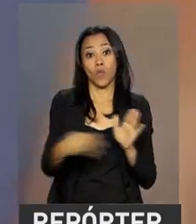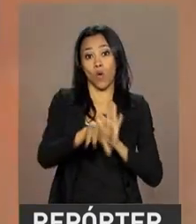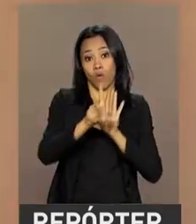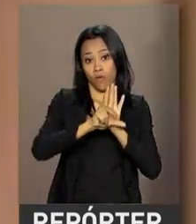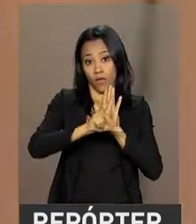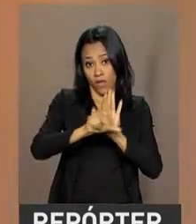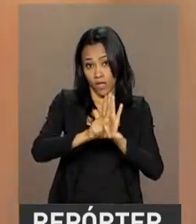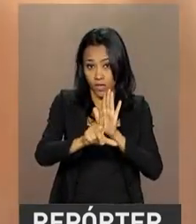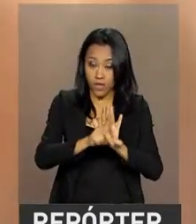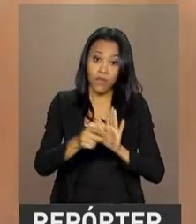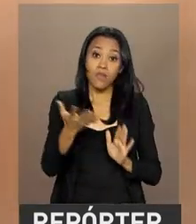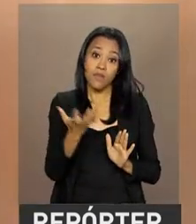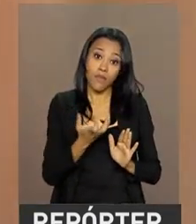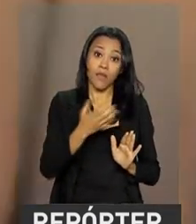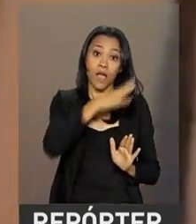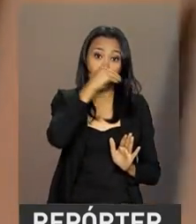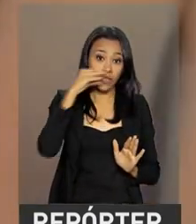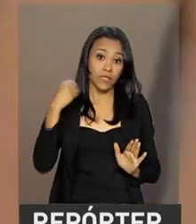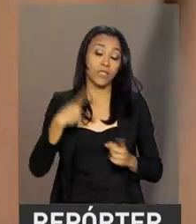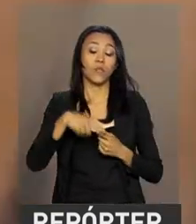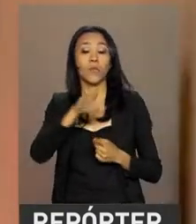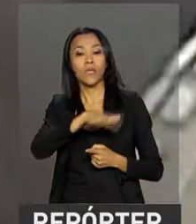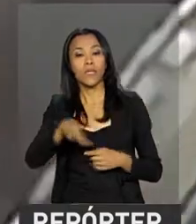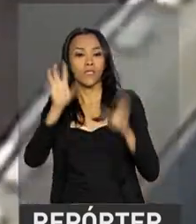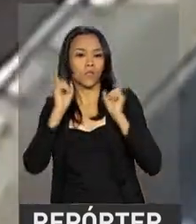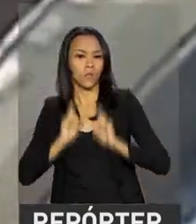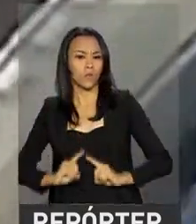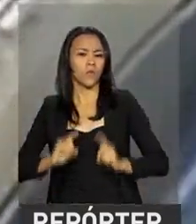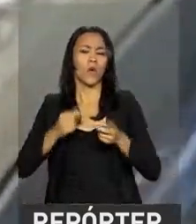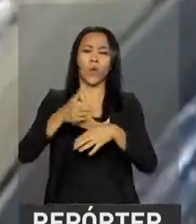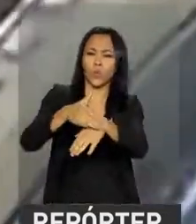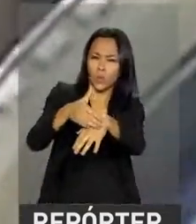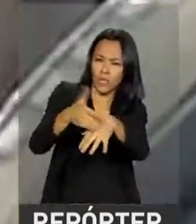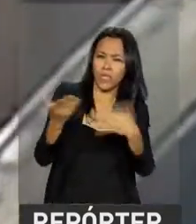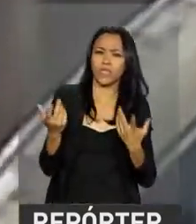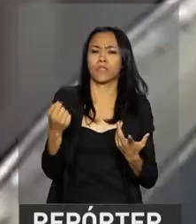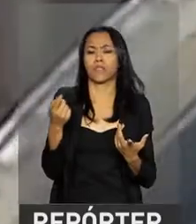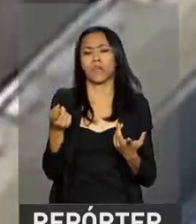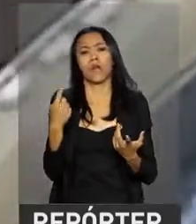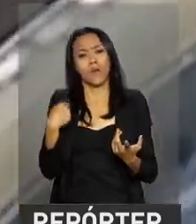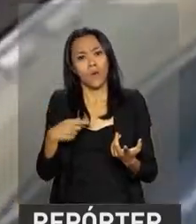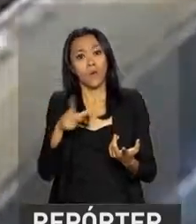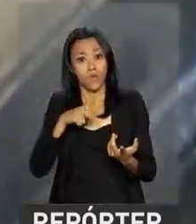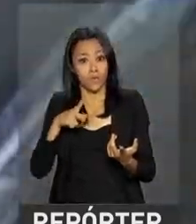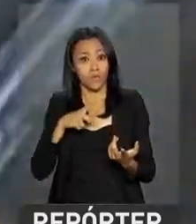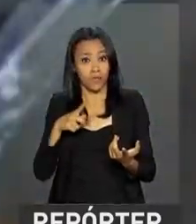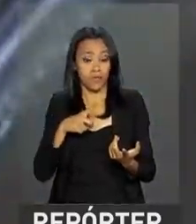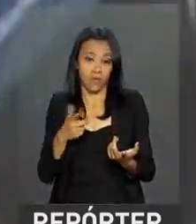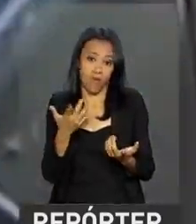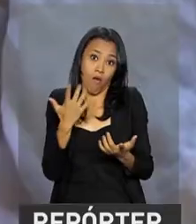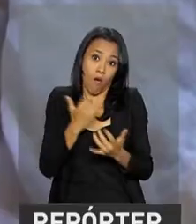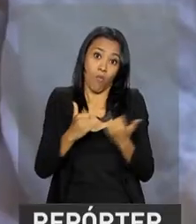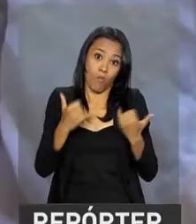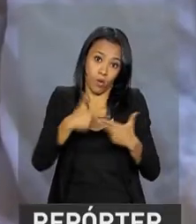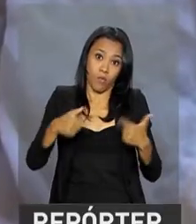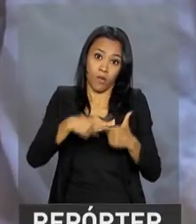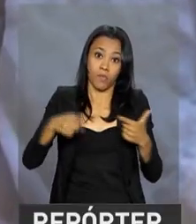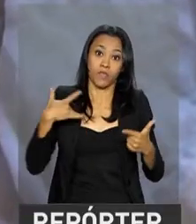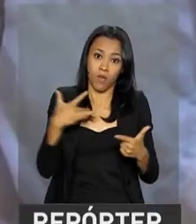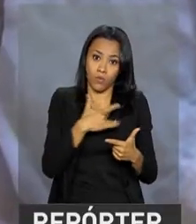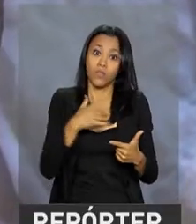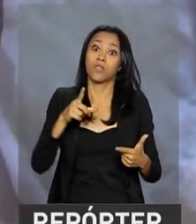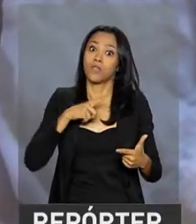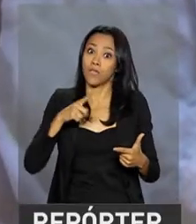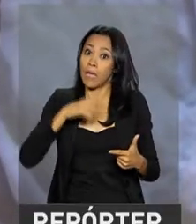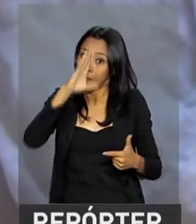crianças ou adolescentes com deficiência doença crônica ou necessidades específicas de saúde vai ter prioridade na